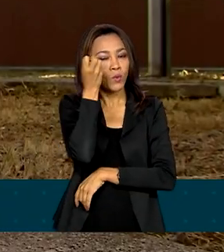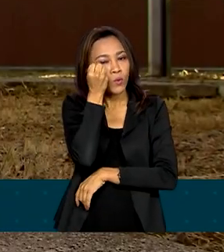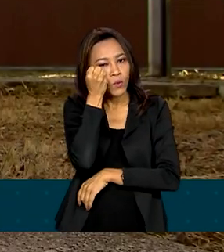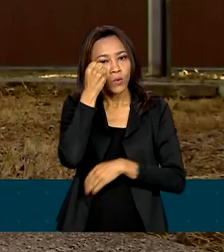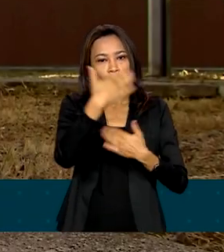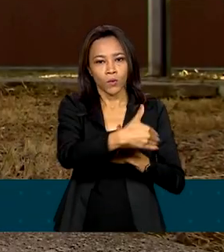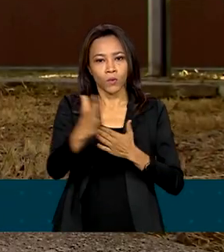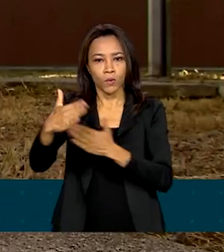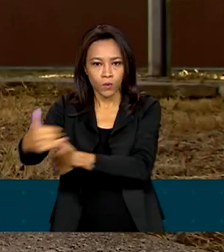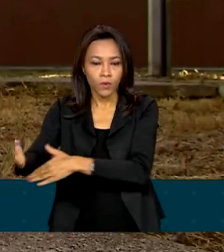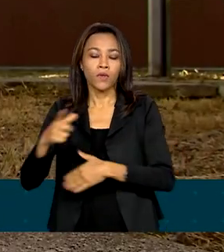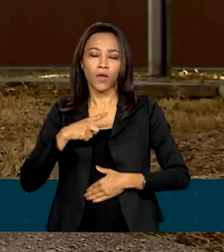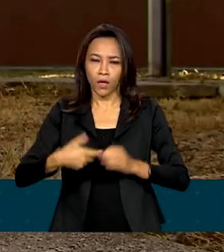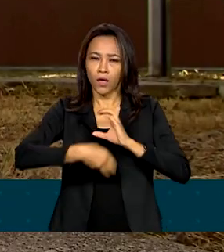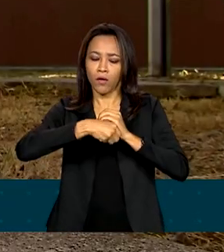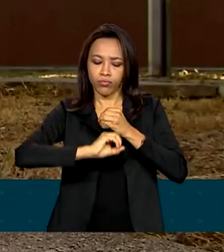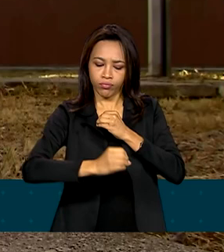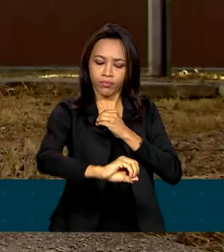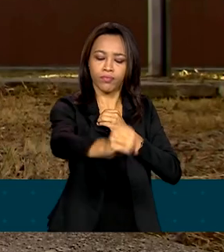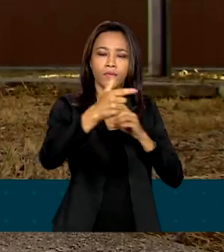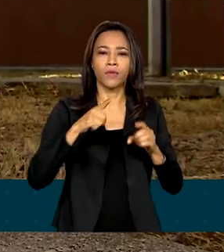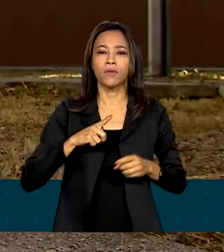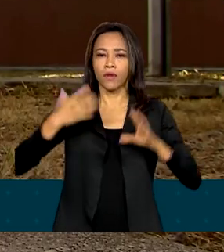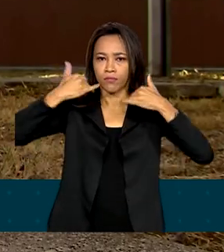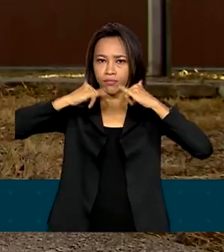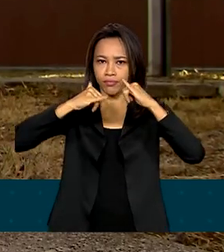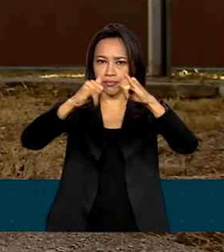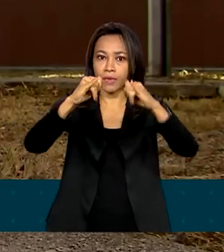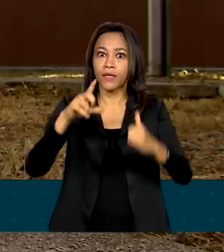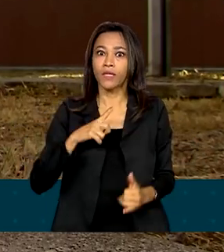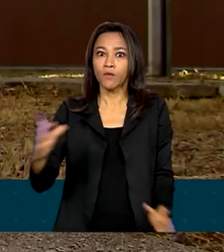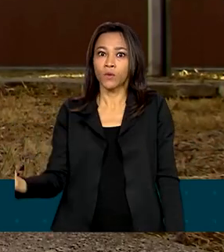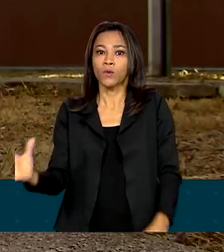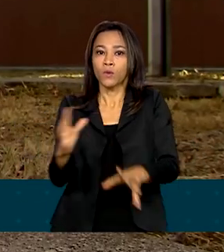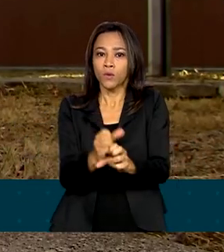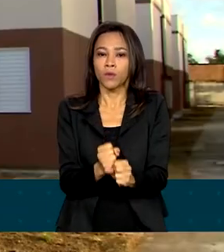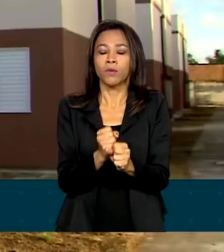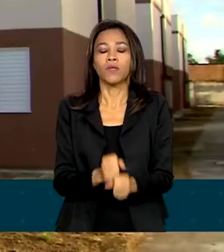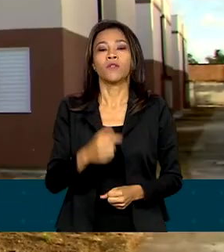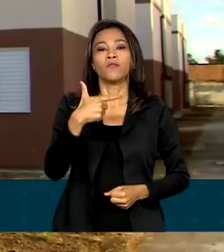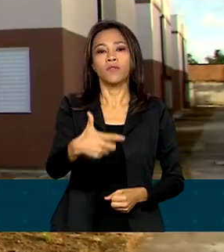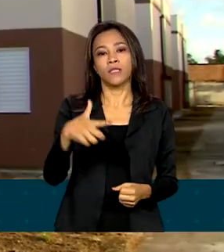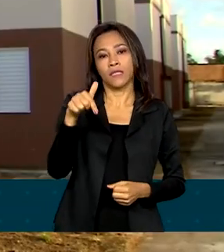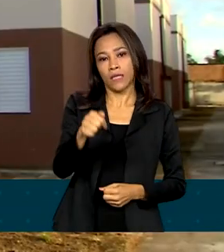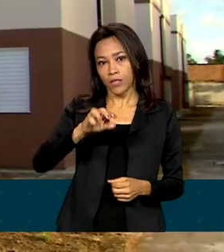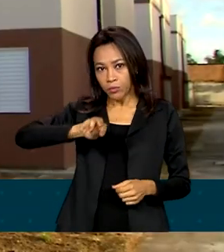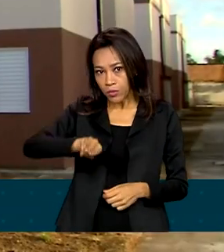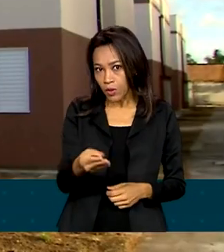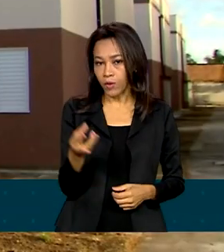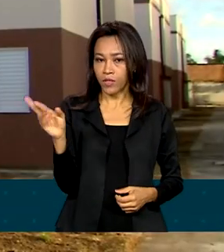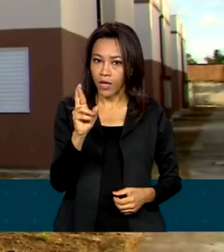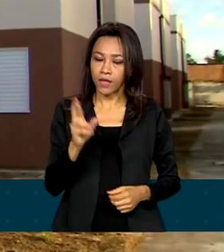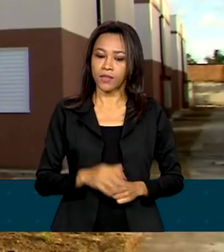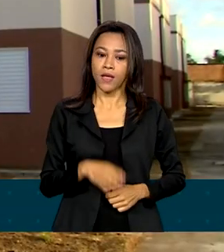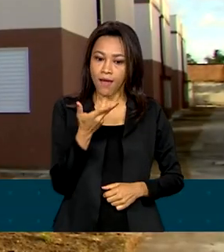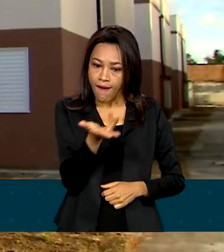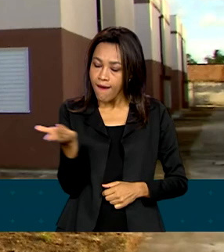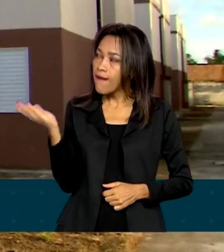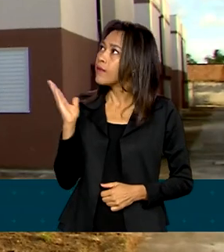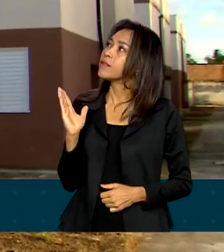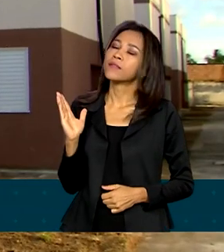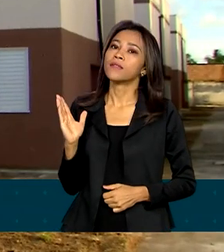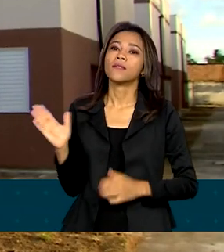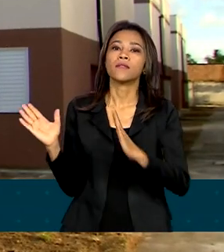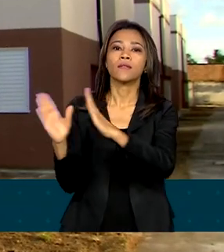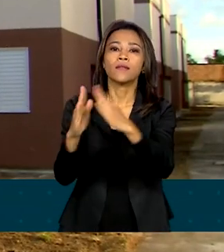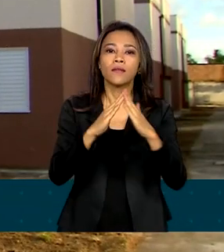de água, esgoto e energia elétrica e teve um investimento total de R$ 27 milhões de reais. O residencial atende a